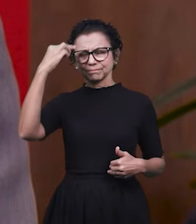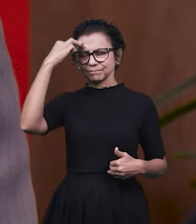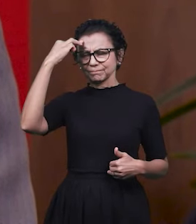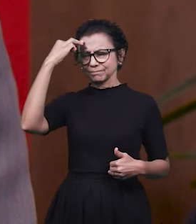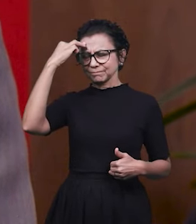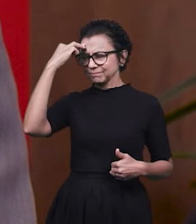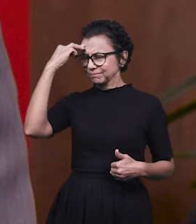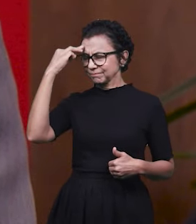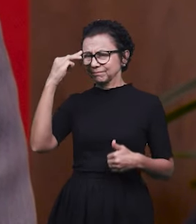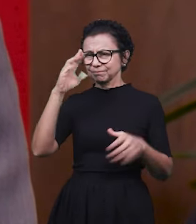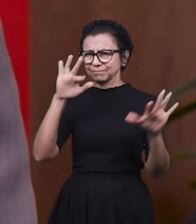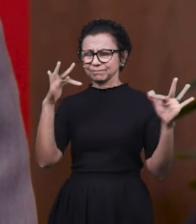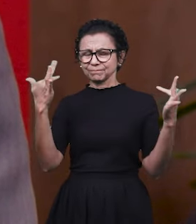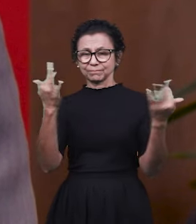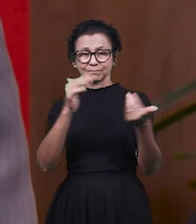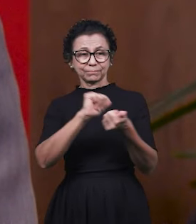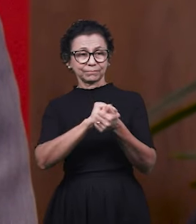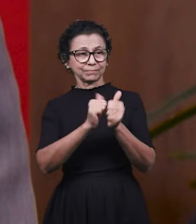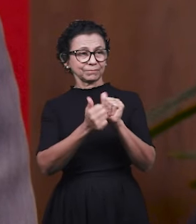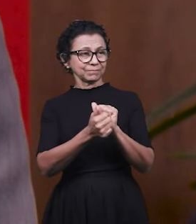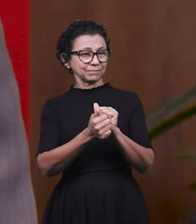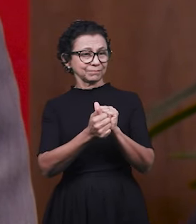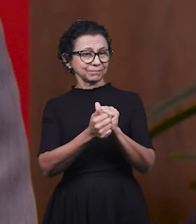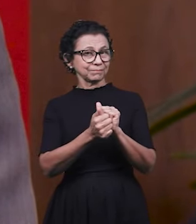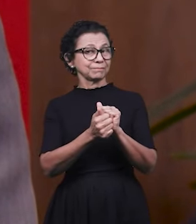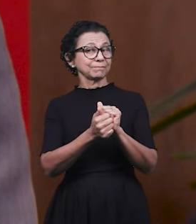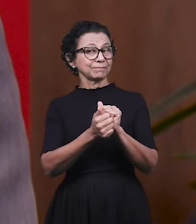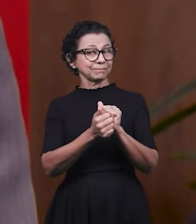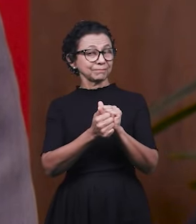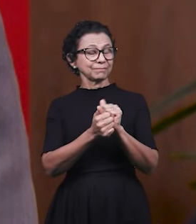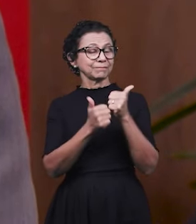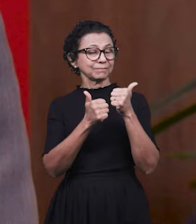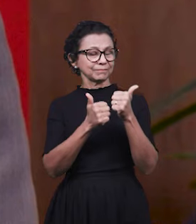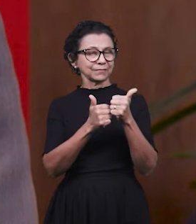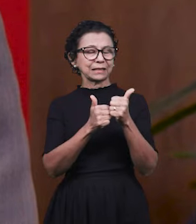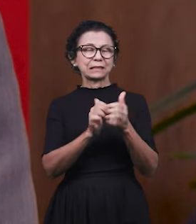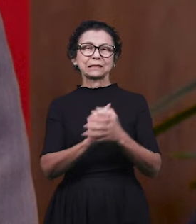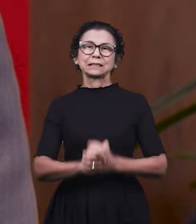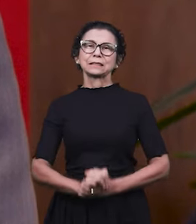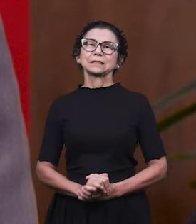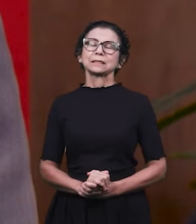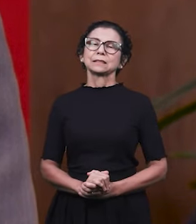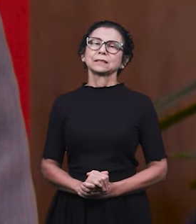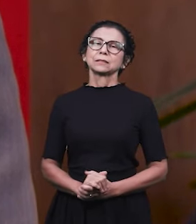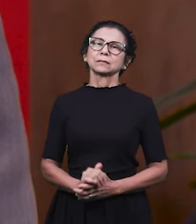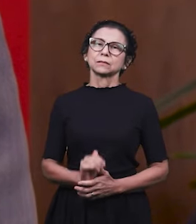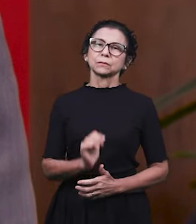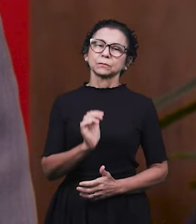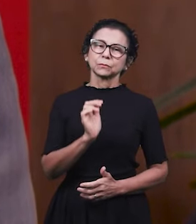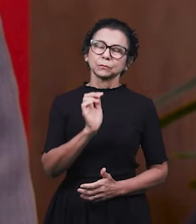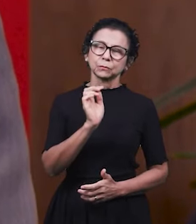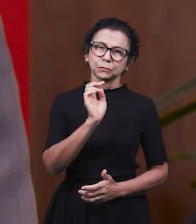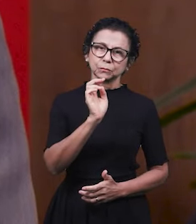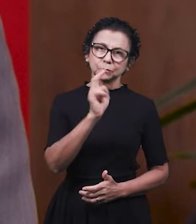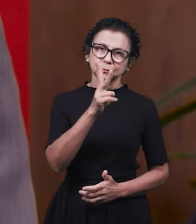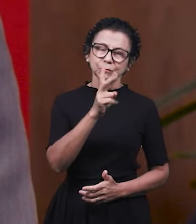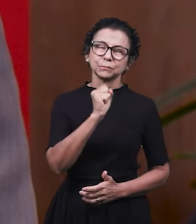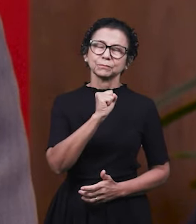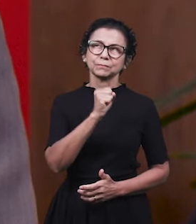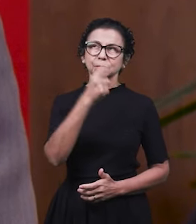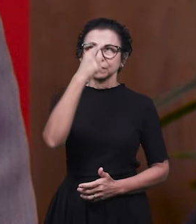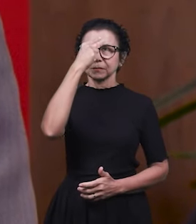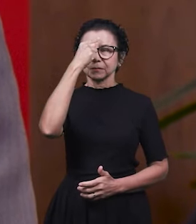adaptou, sua família se adaptou, está preparada para isso também. Você vai passar e vai estender para 1